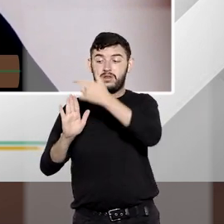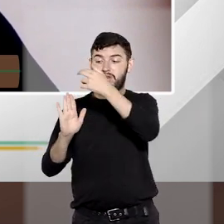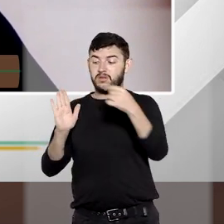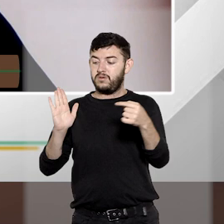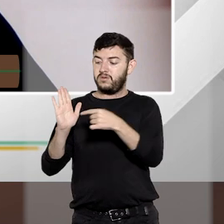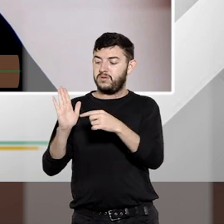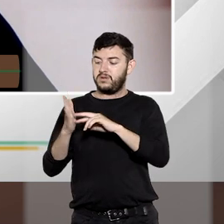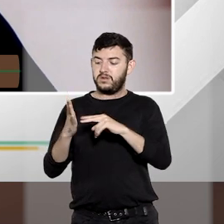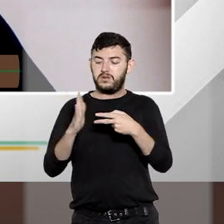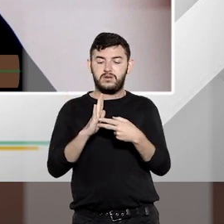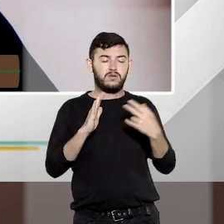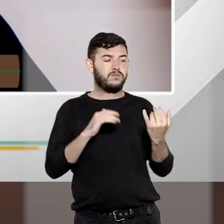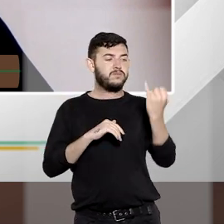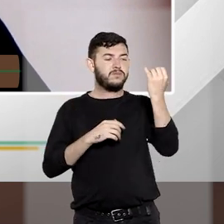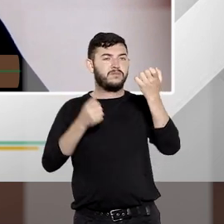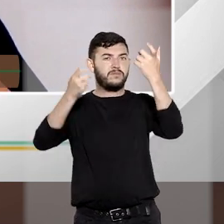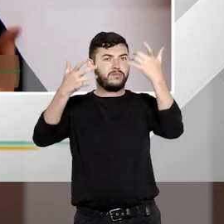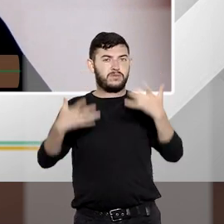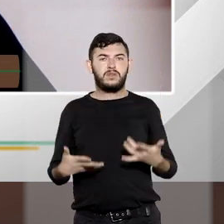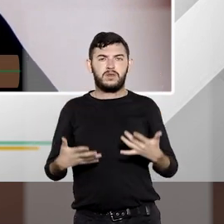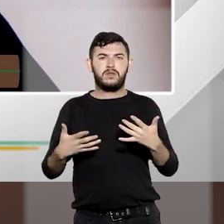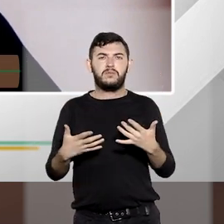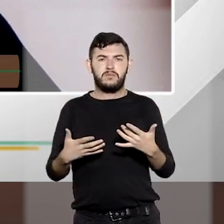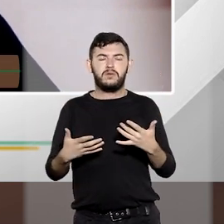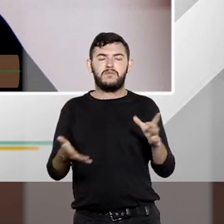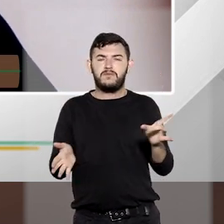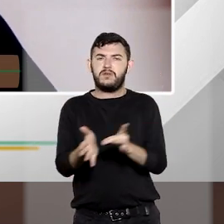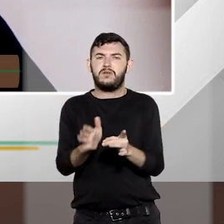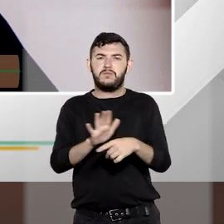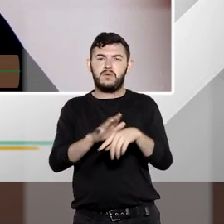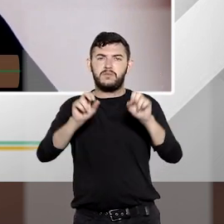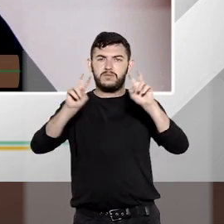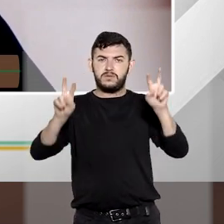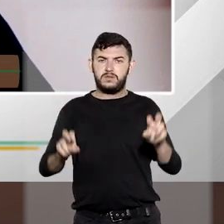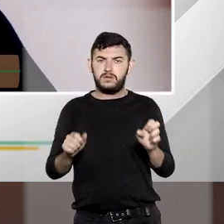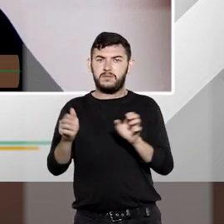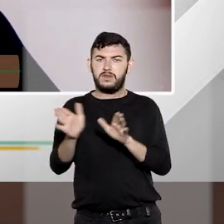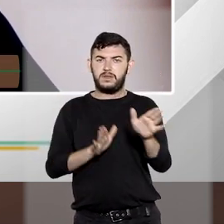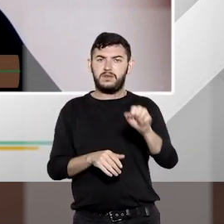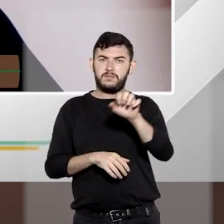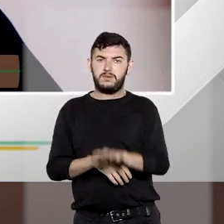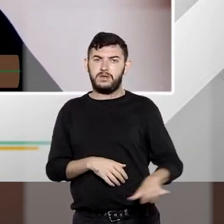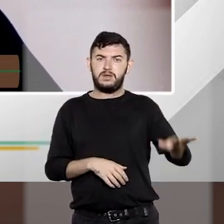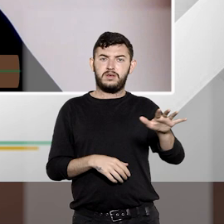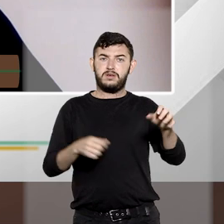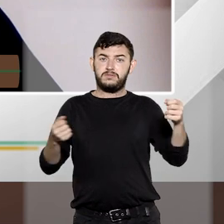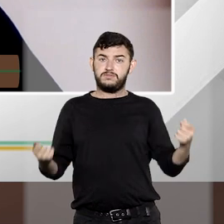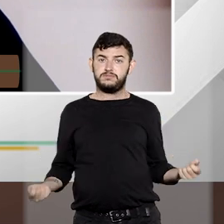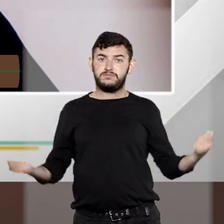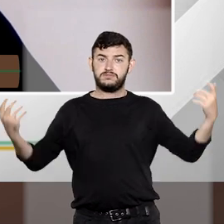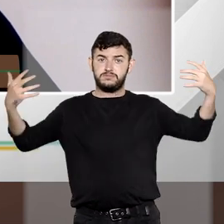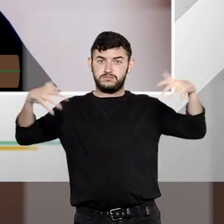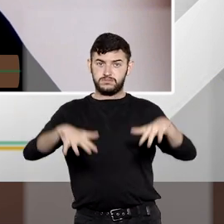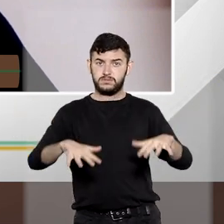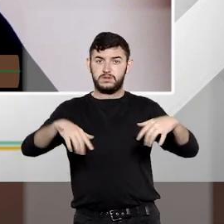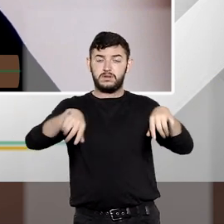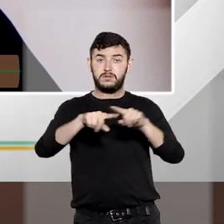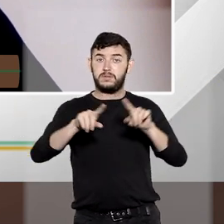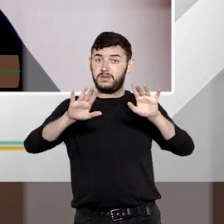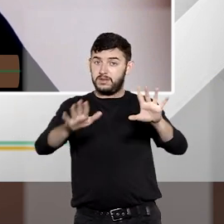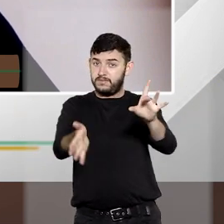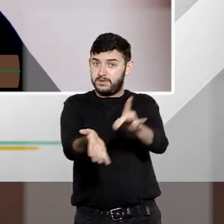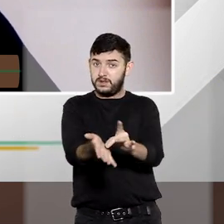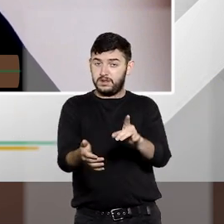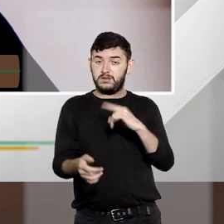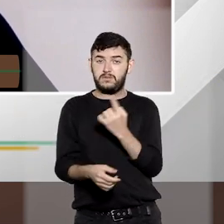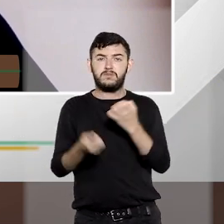muito importante porque ela fala de uma maneira realmente amplificada acerca da acessibilidade, inclusão, né? E, na verdade, quando a gente